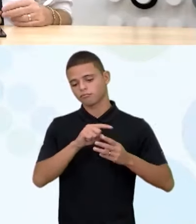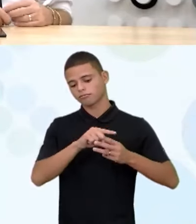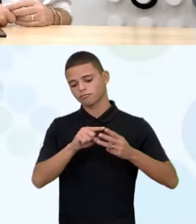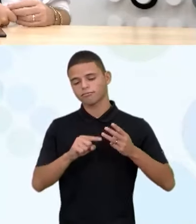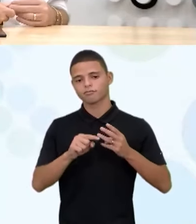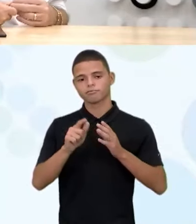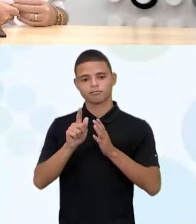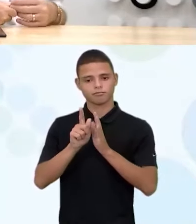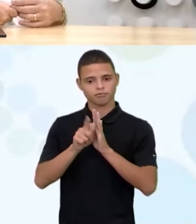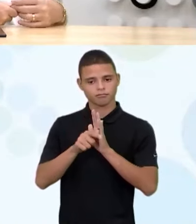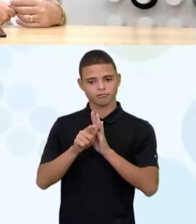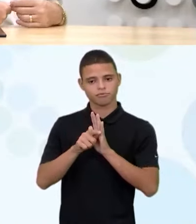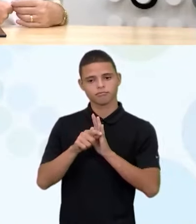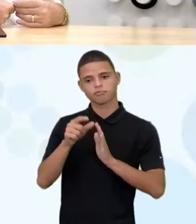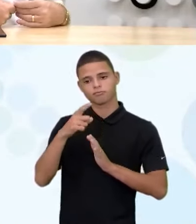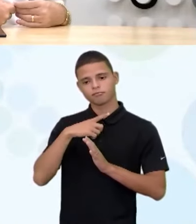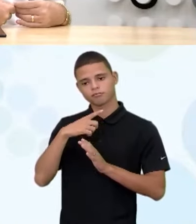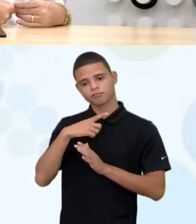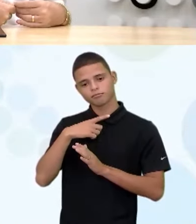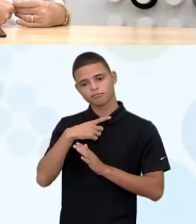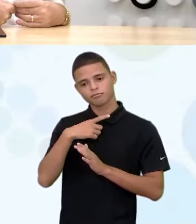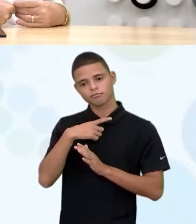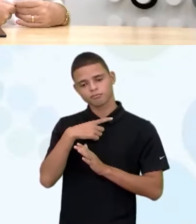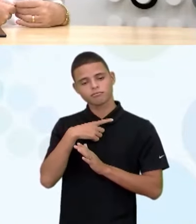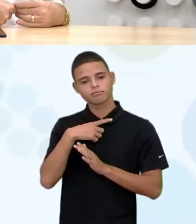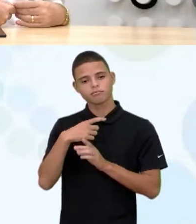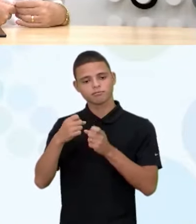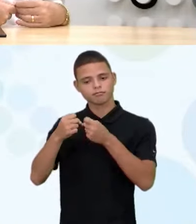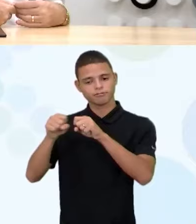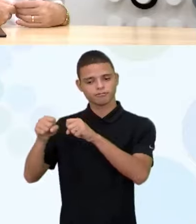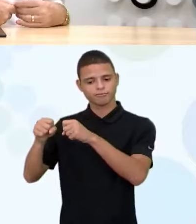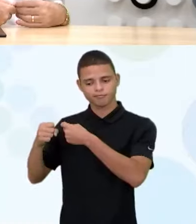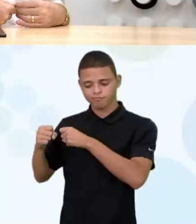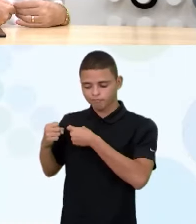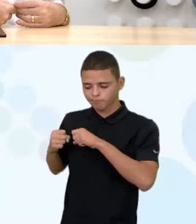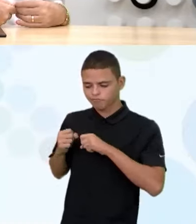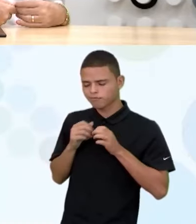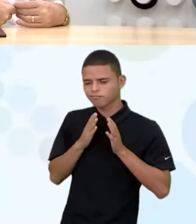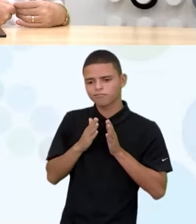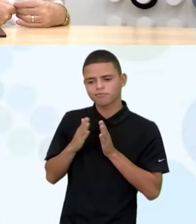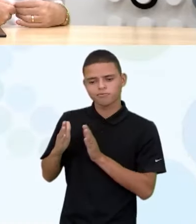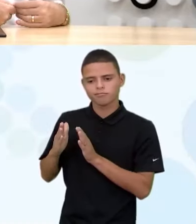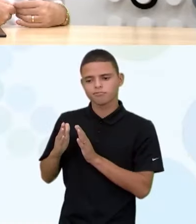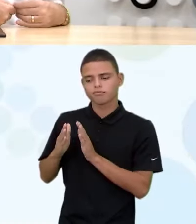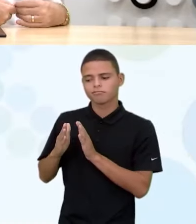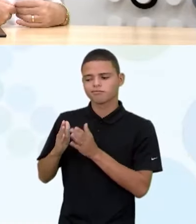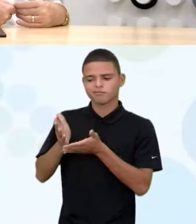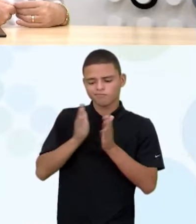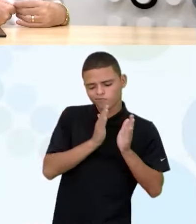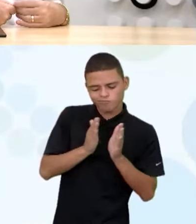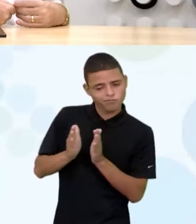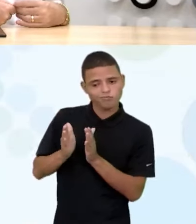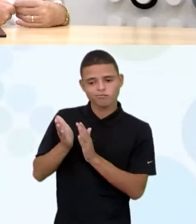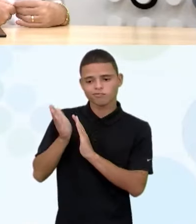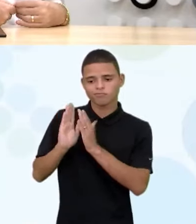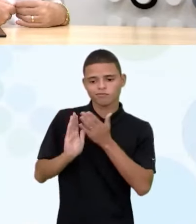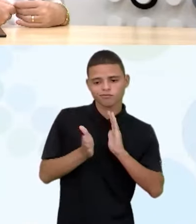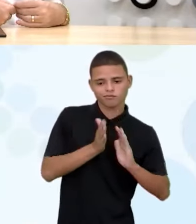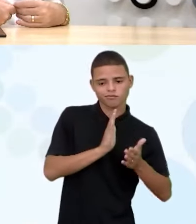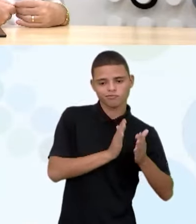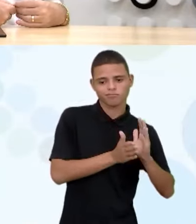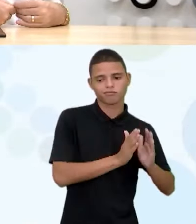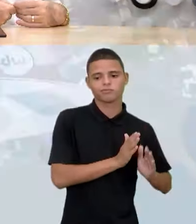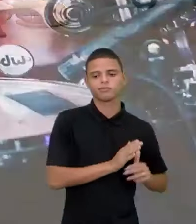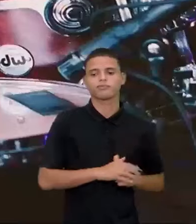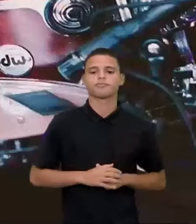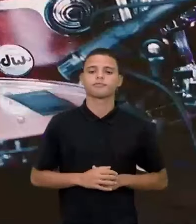que a gente comentou, eles têm um pouco dessa quebra do ritmo, não ficar aquela coisa constante, tipo marcha, sabe? Agora nós